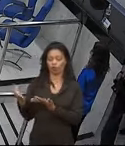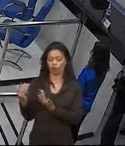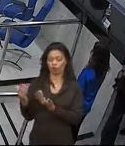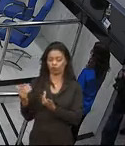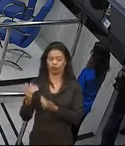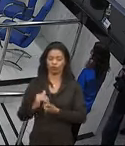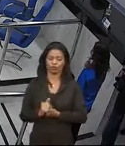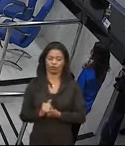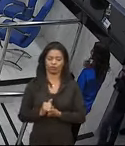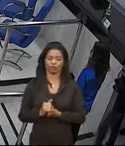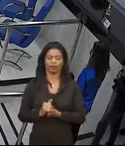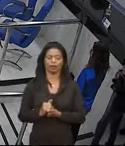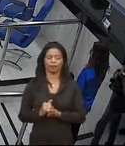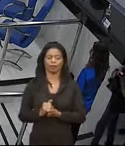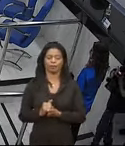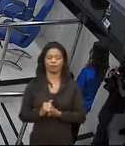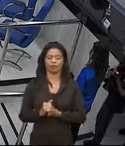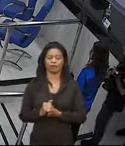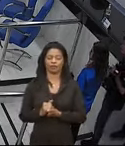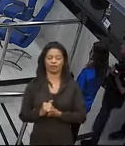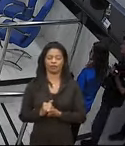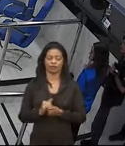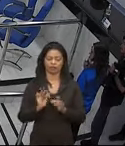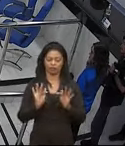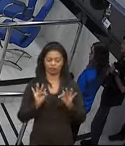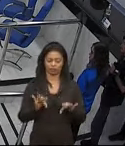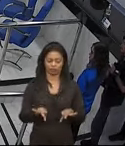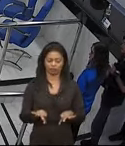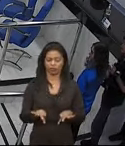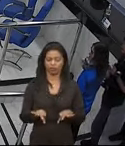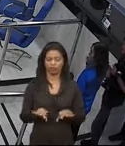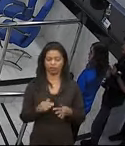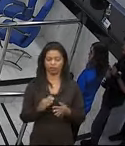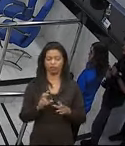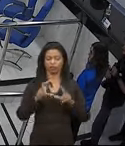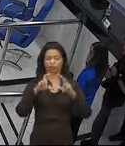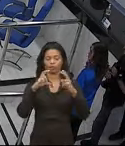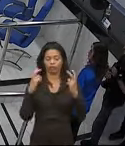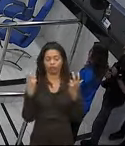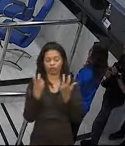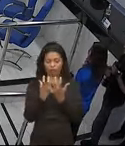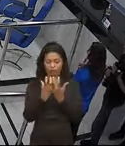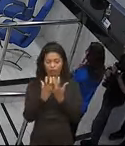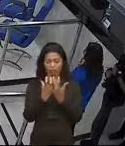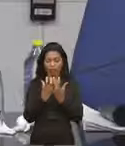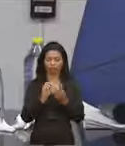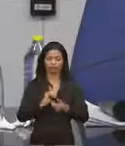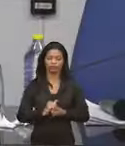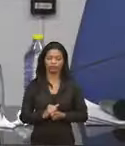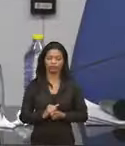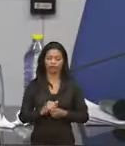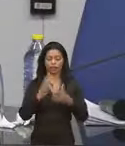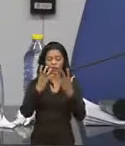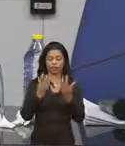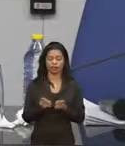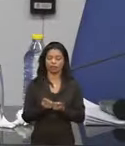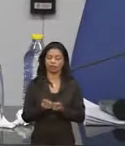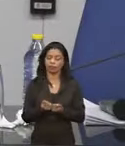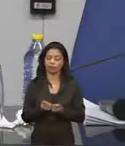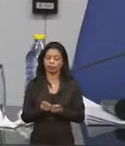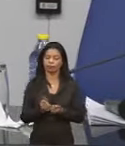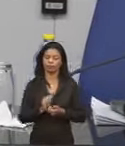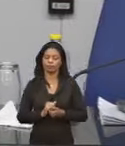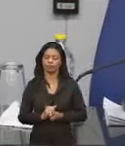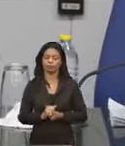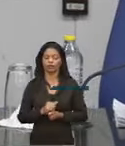assim, encerrar a sessão, chamar os vereadores ali para nós receber, conversar de perto, viu? Não tendo mais vereador